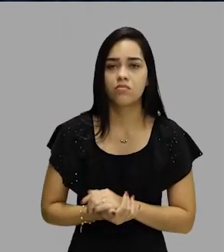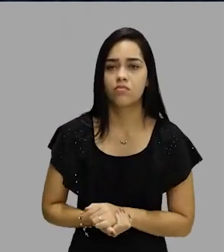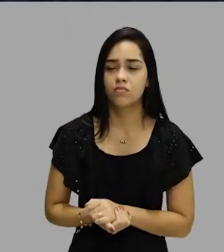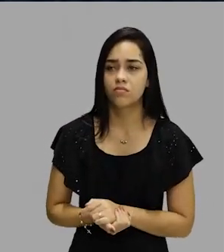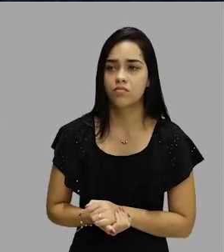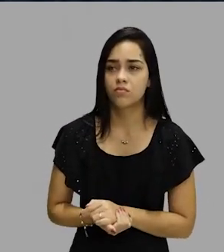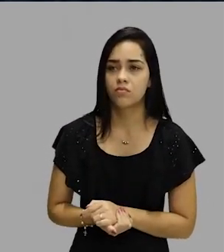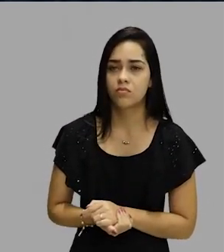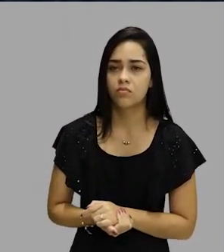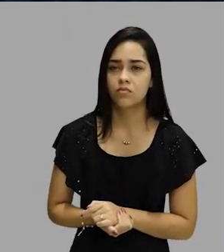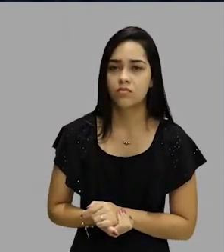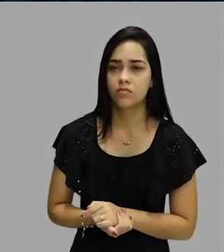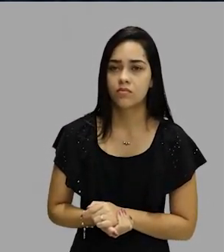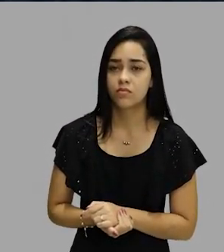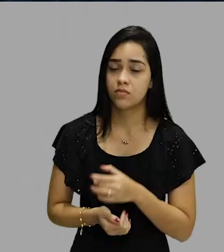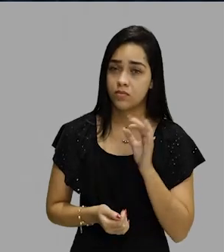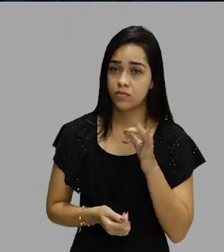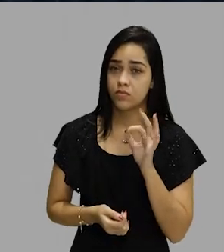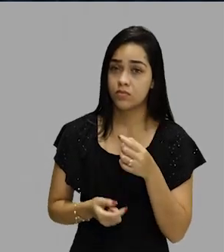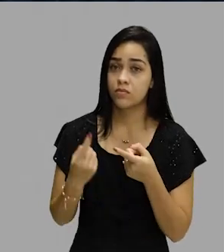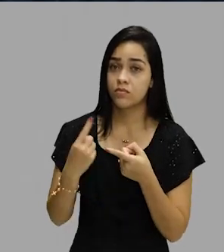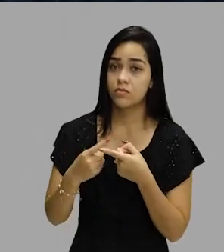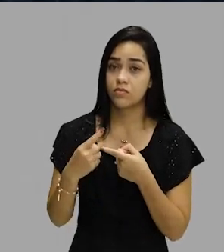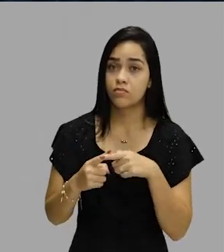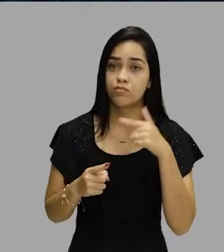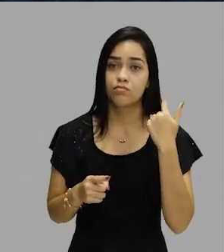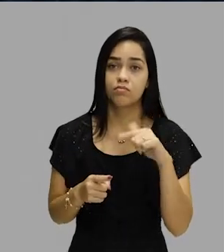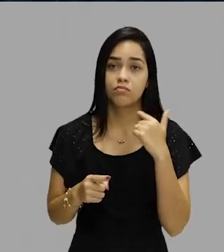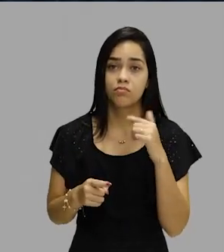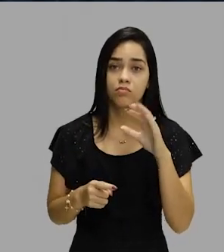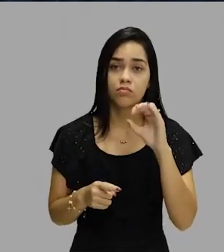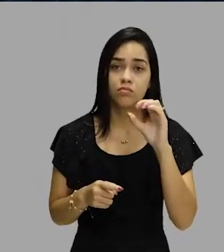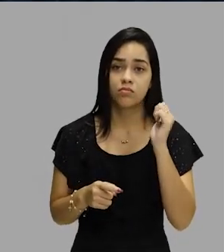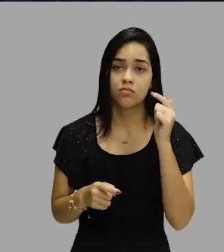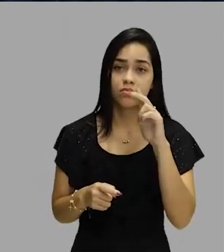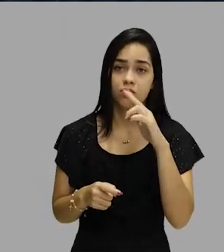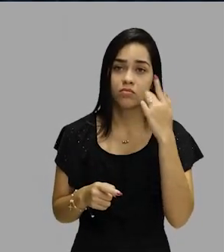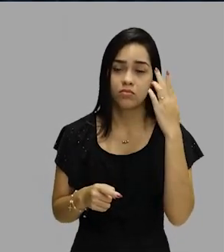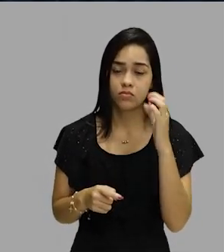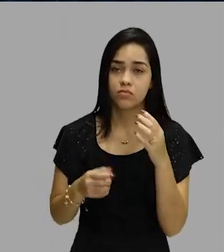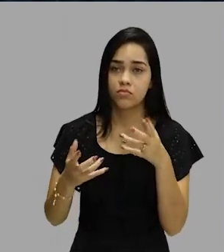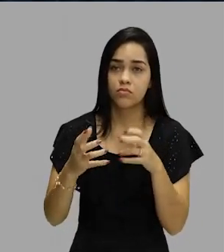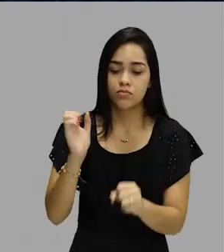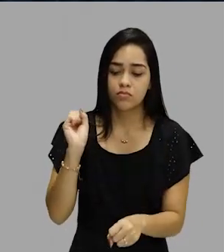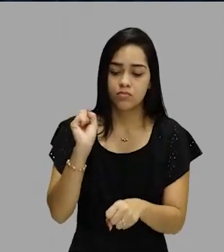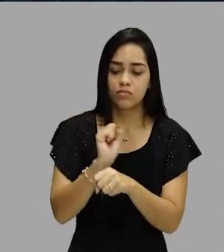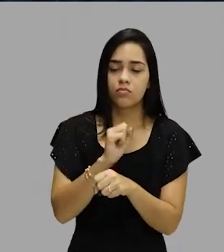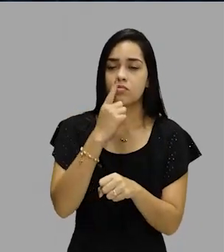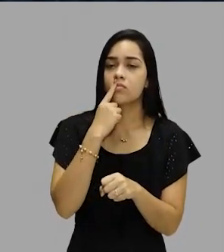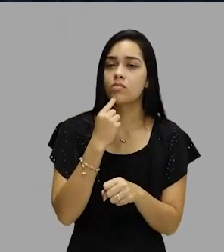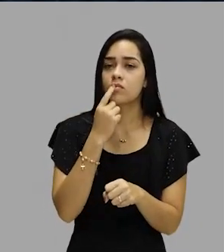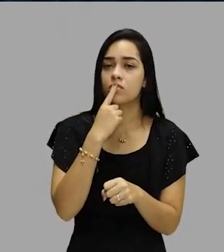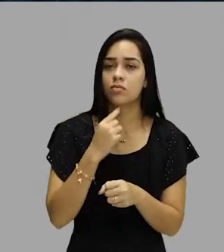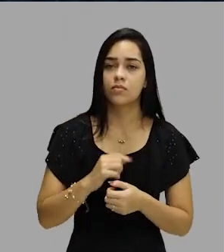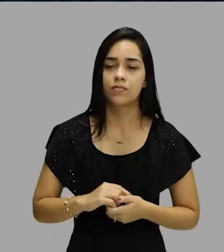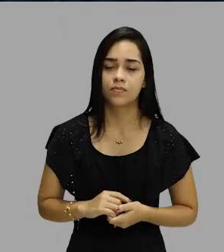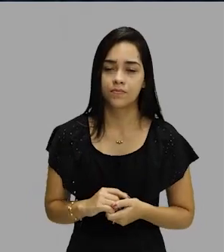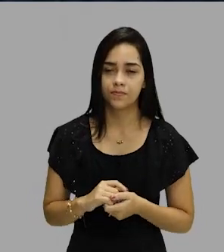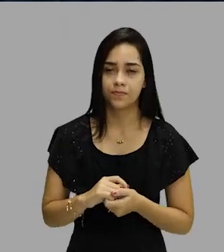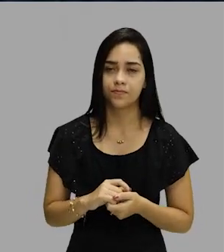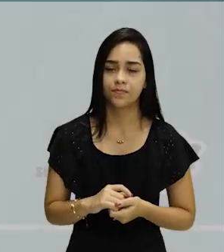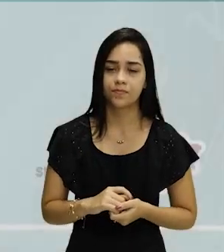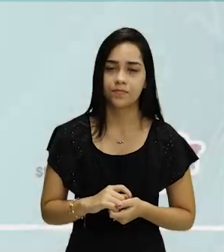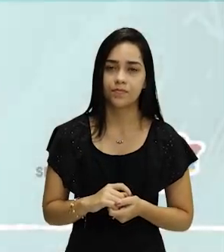você vai sangrar até morrer, certo? Porque não vai haver coagulação para tentar estancar o sangramento,